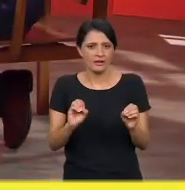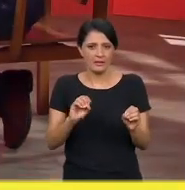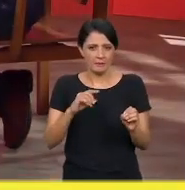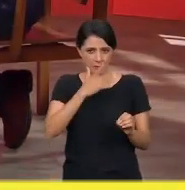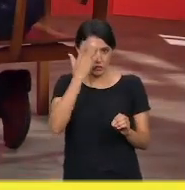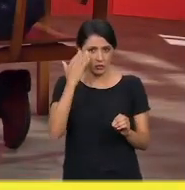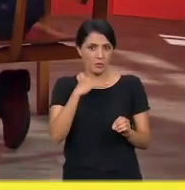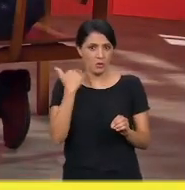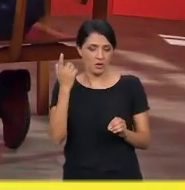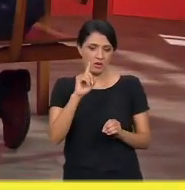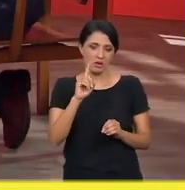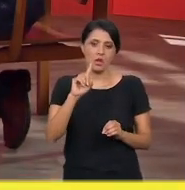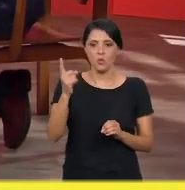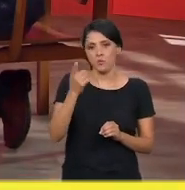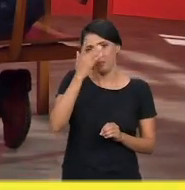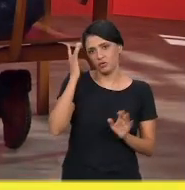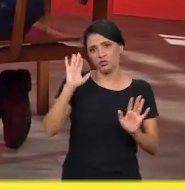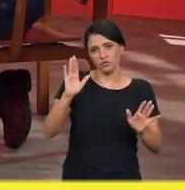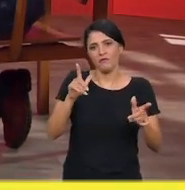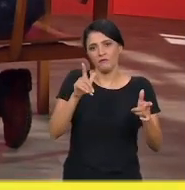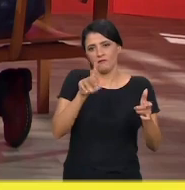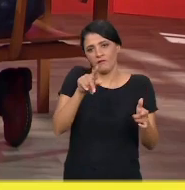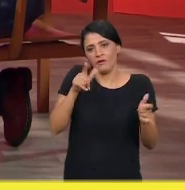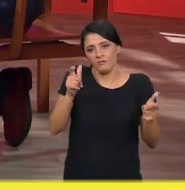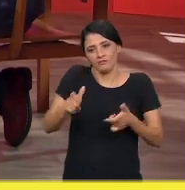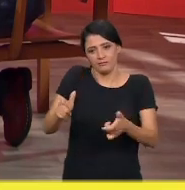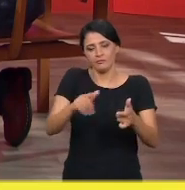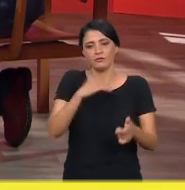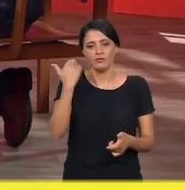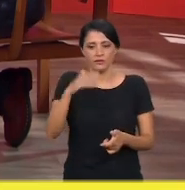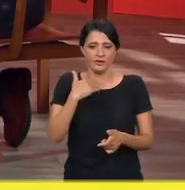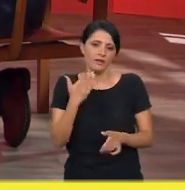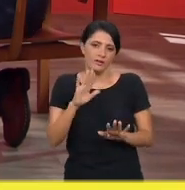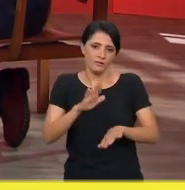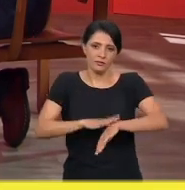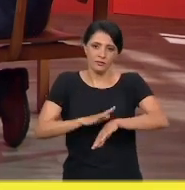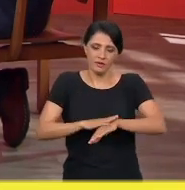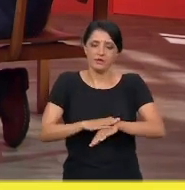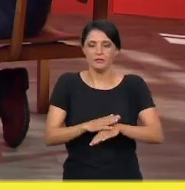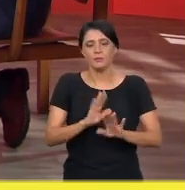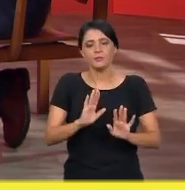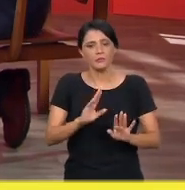não. Alguém deve morrer em algum lugar. Alguém vai morrer em algum lugar. momento, inclusive nós dois em algum momento, né?